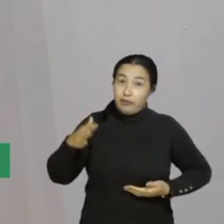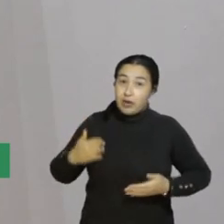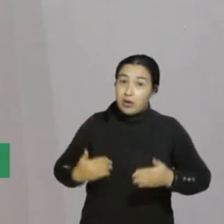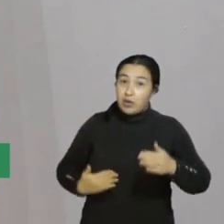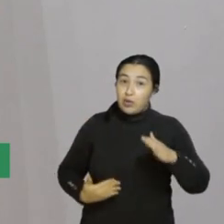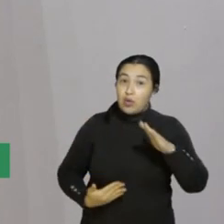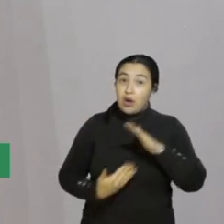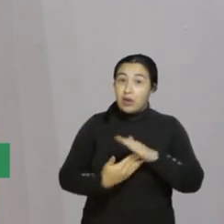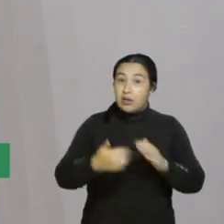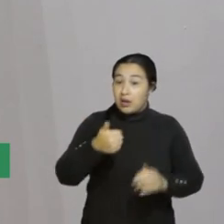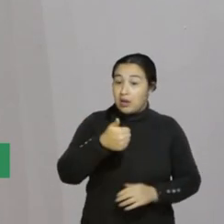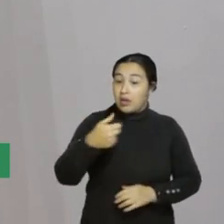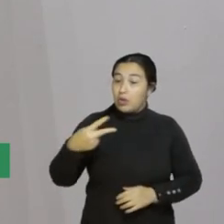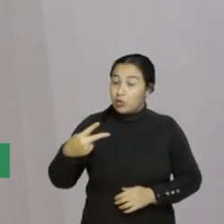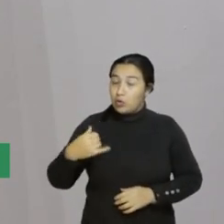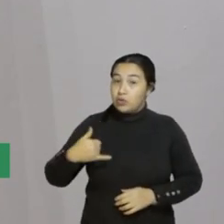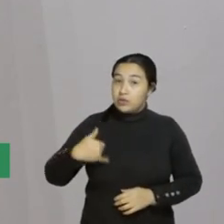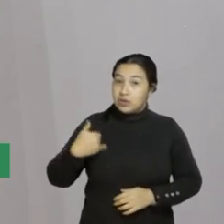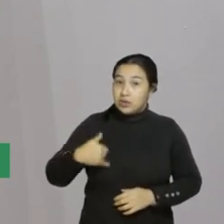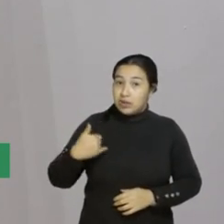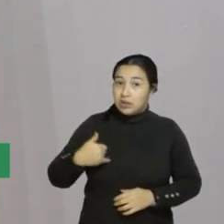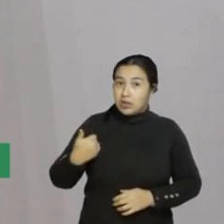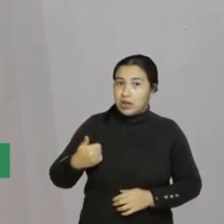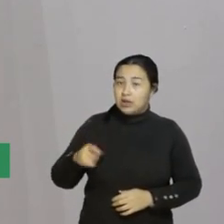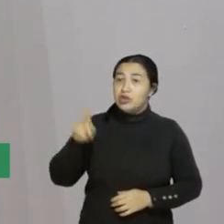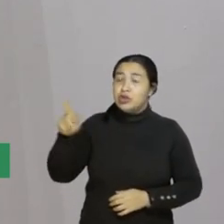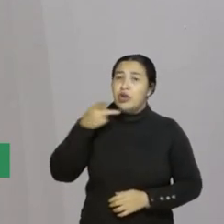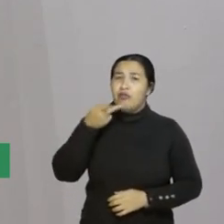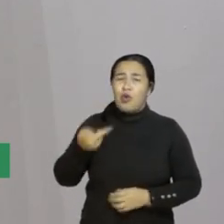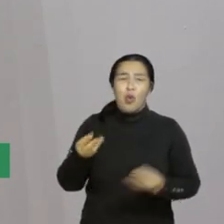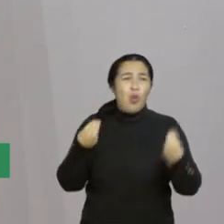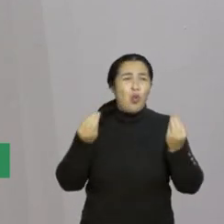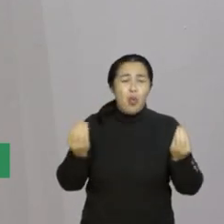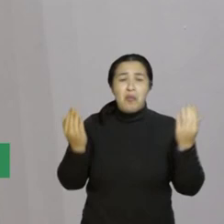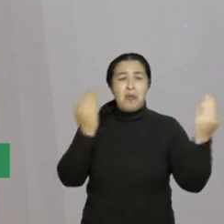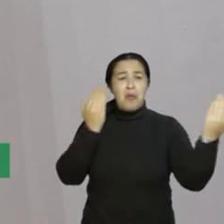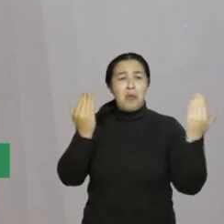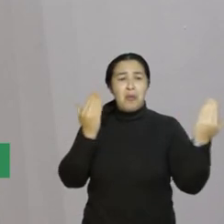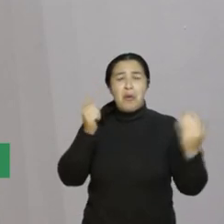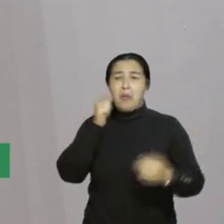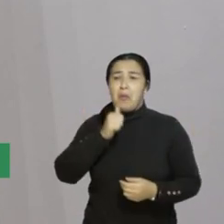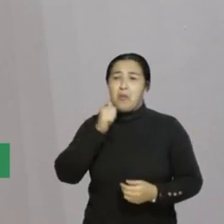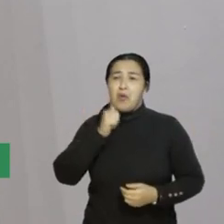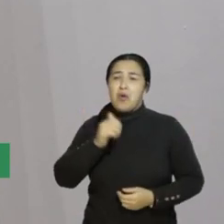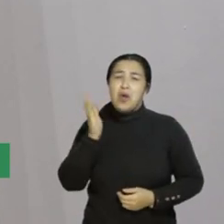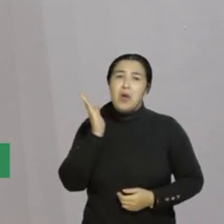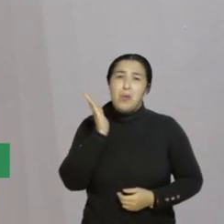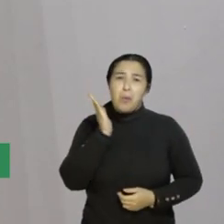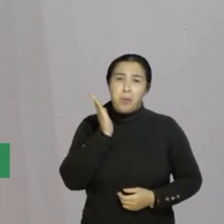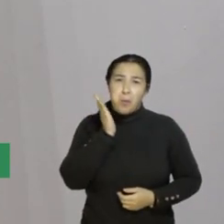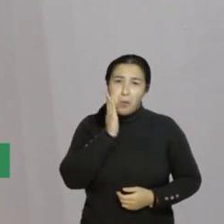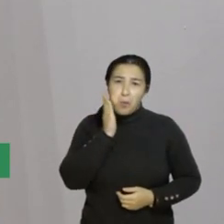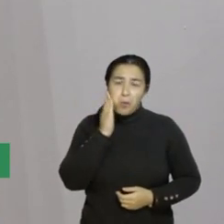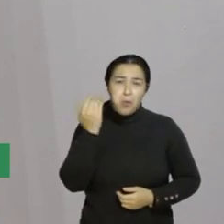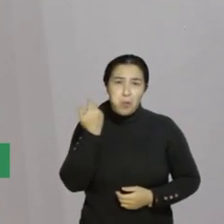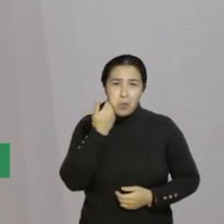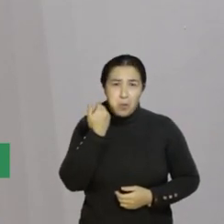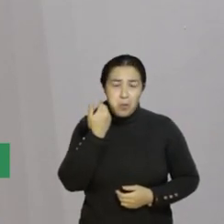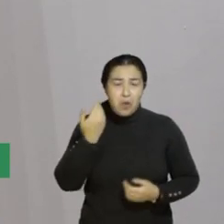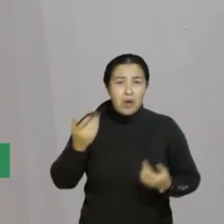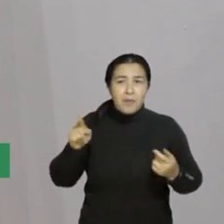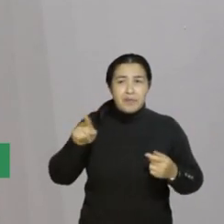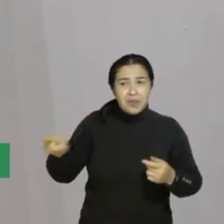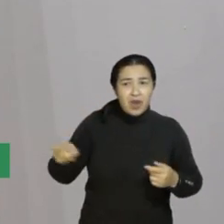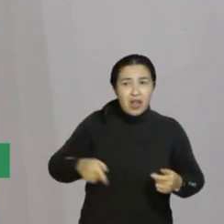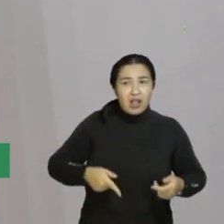aí, a infeliz fala que, imagina, comparar vagabunda presidiária traficante